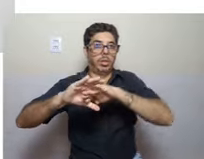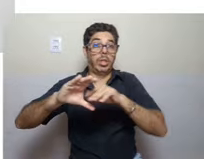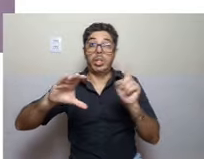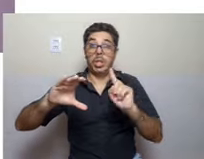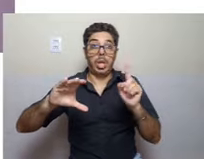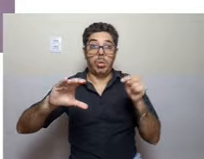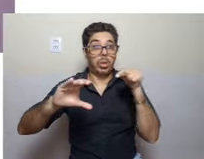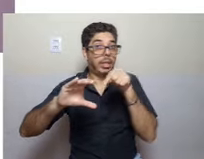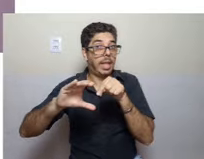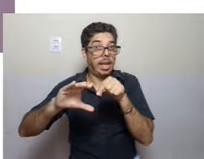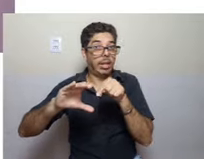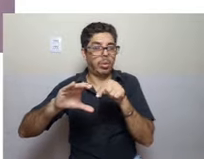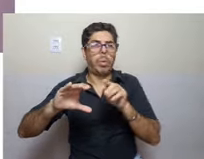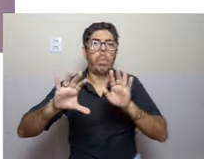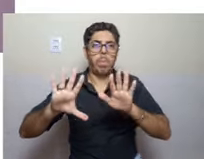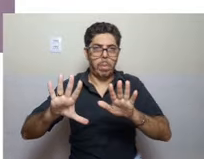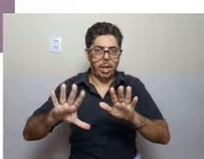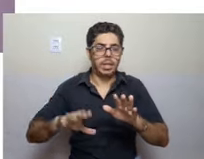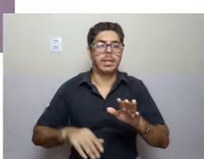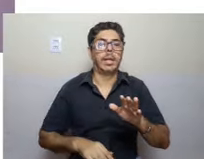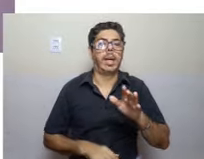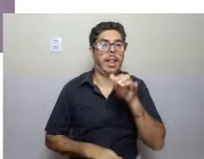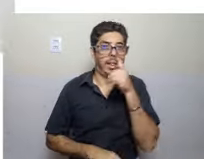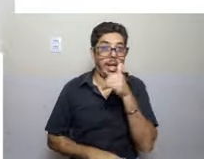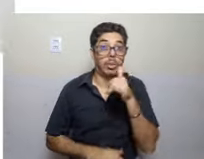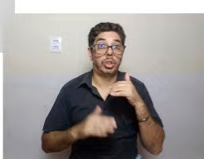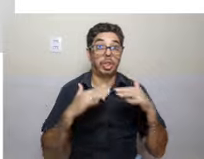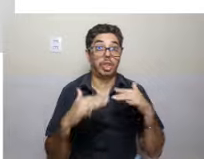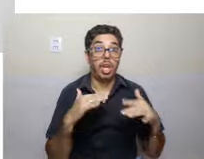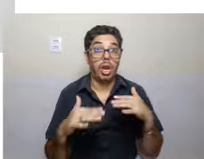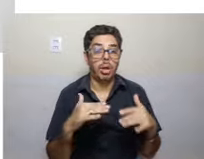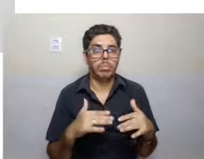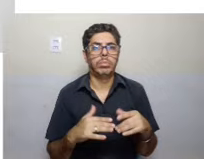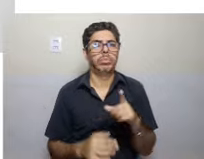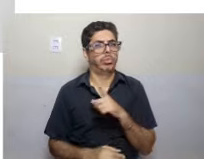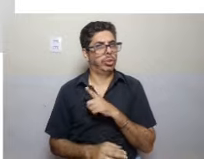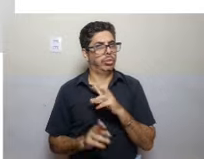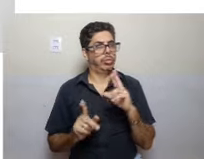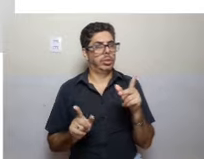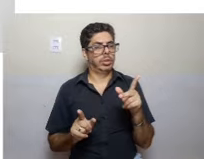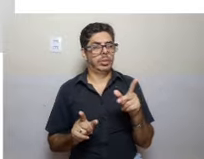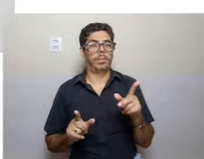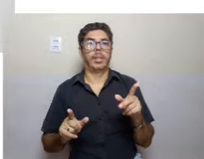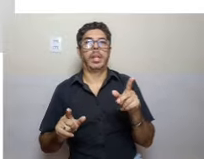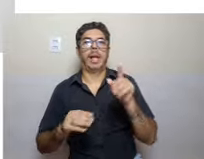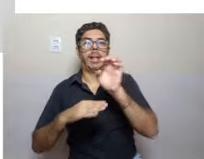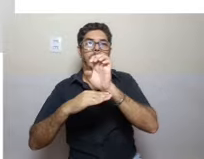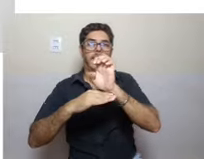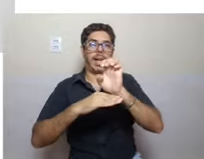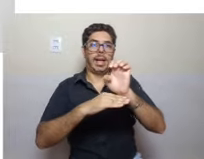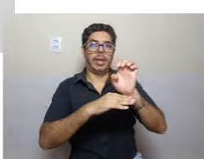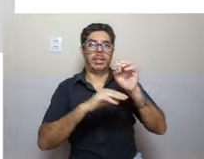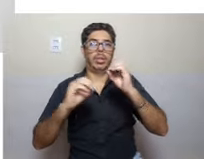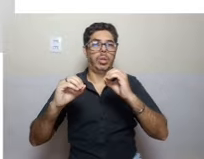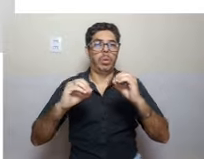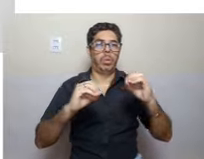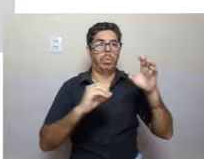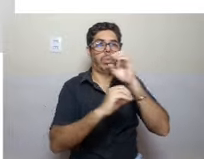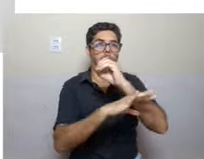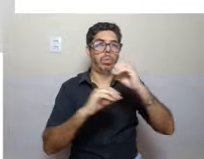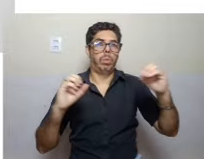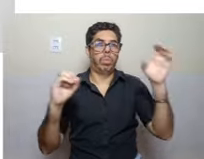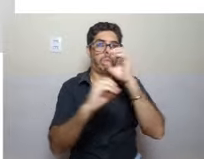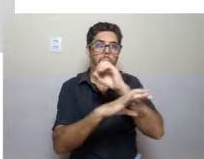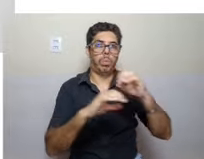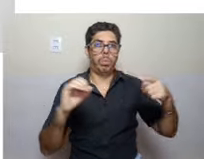material. Mas no caso eletrodinâmico, a coisa é diferente. Com as cargas se movendo, haverá carga percorrendo o condutor através de